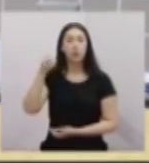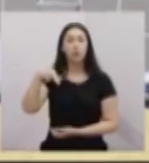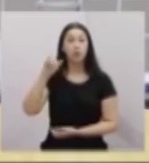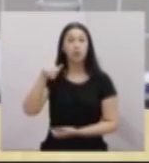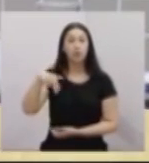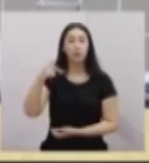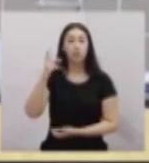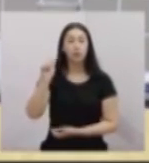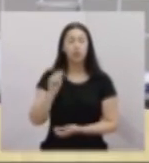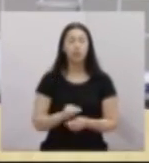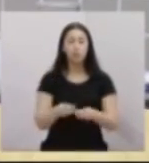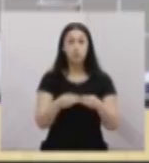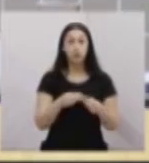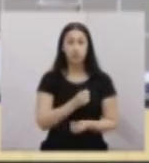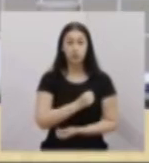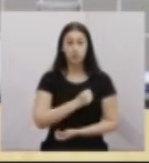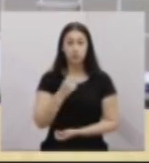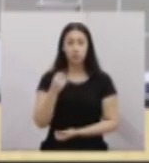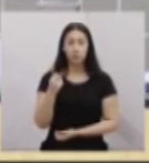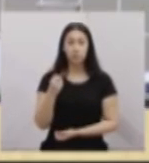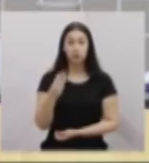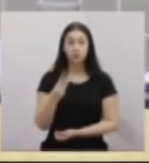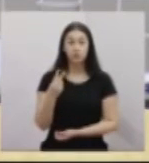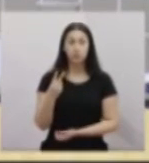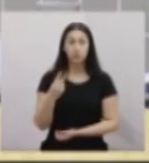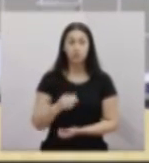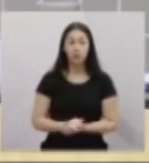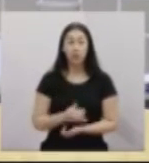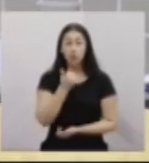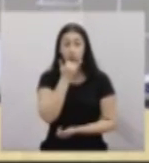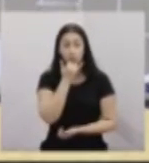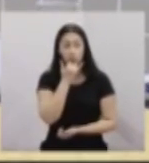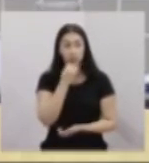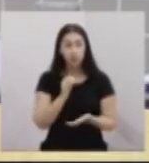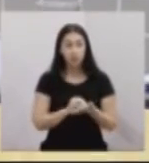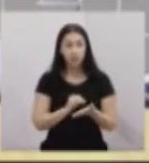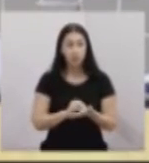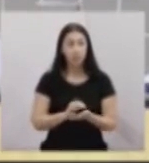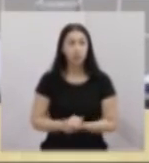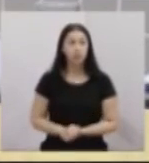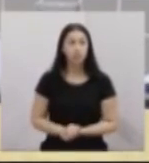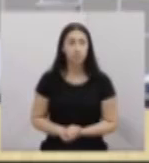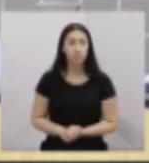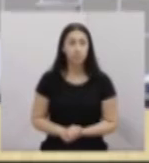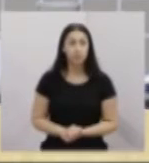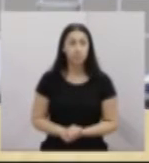Moção número 32, desculpa, esse daqui eu tinha que ler na íntegra, do Roninha.